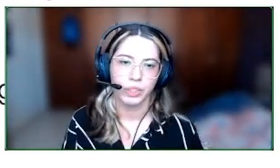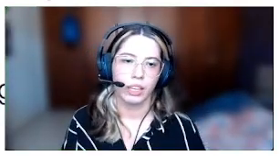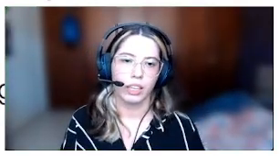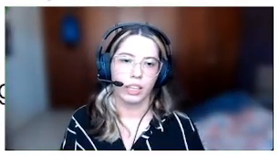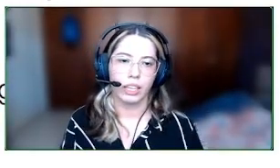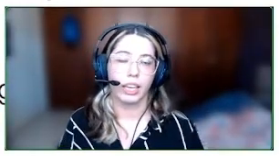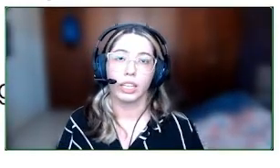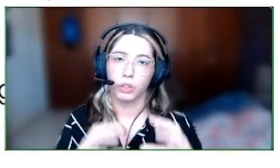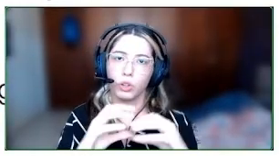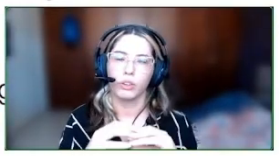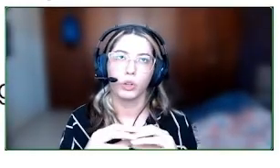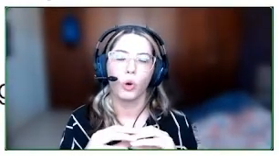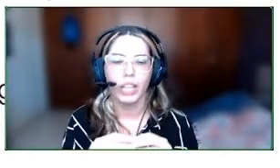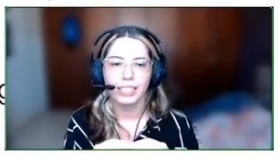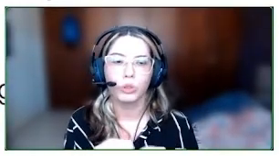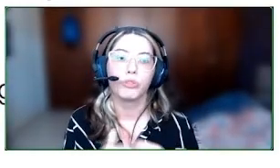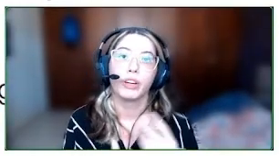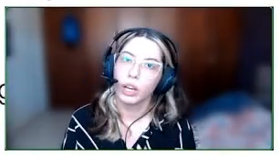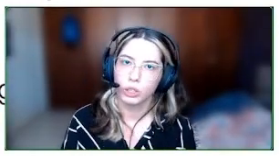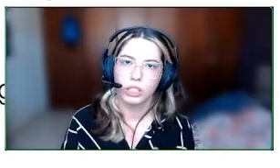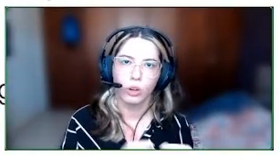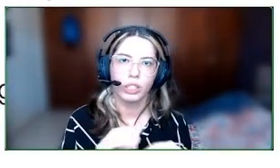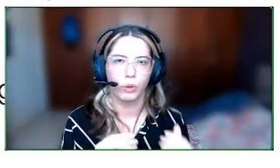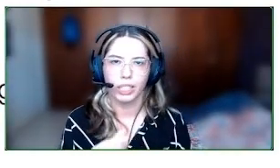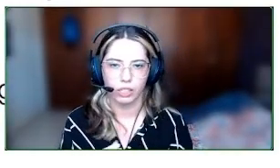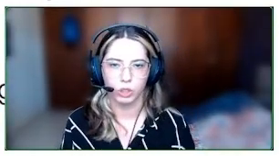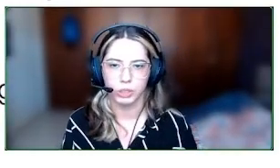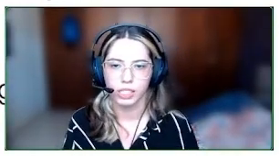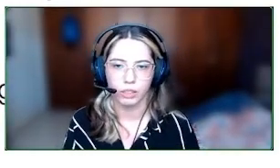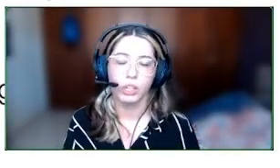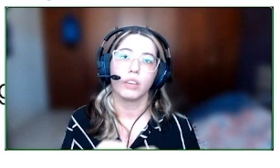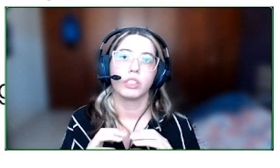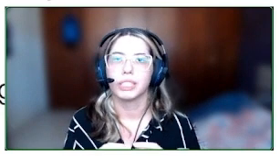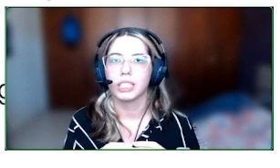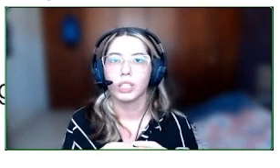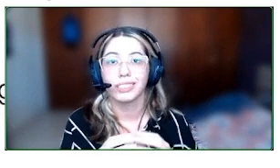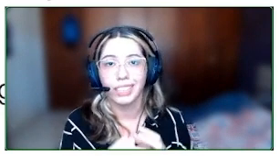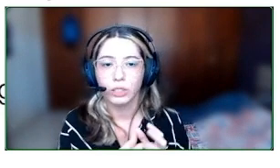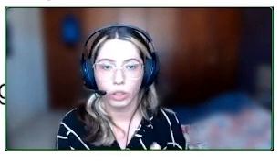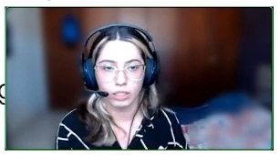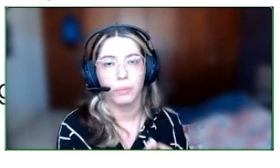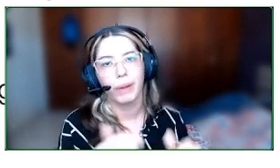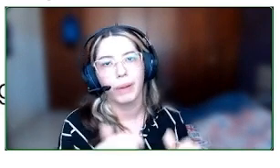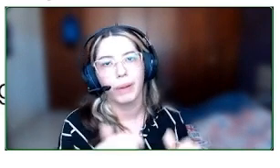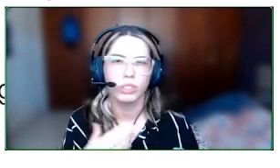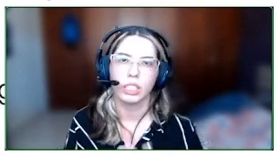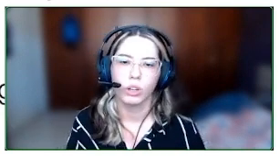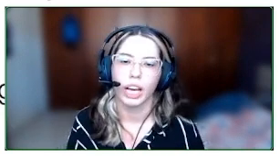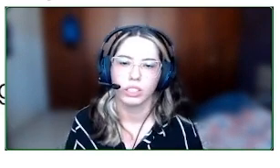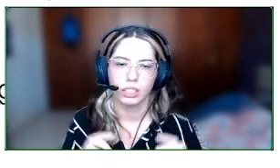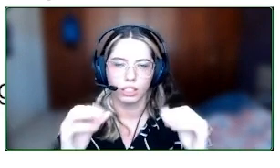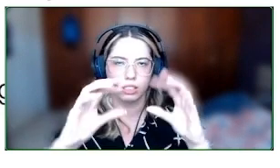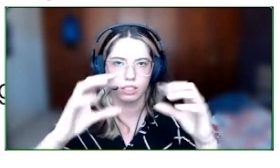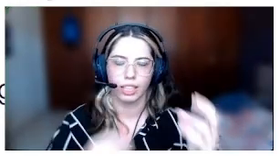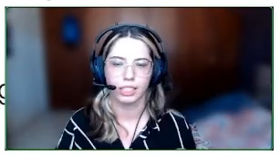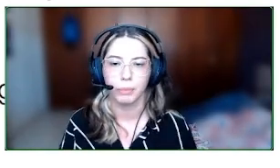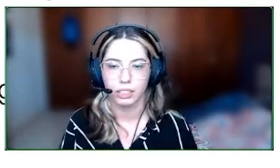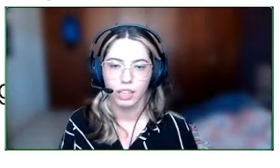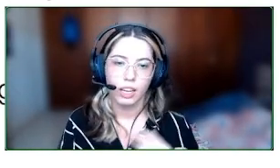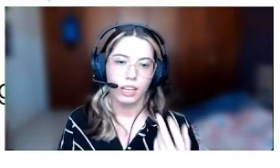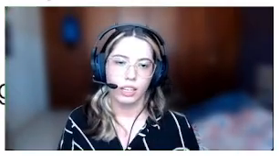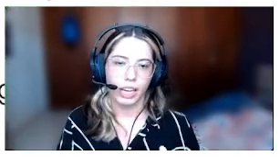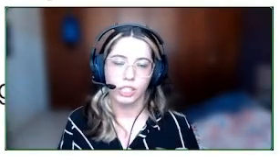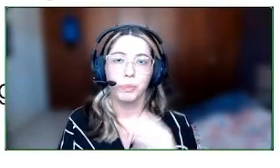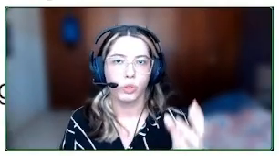elasticidade. E eles foram coladas com fenol resorcinol, que é um adesivo, um tipo de adesivo, e foram prestadas durante 6 horas para a cura e colagem dessas